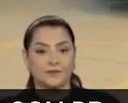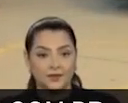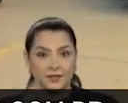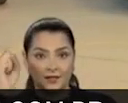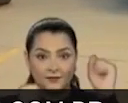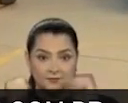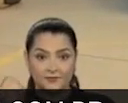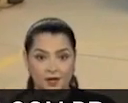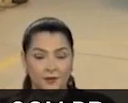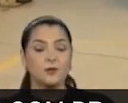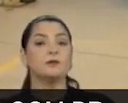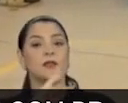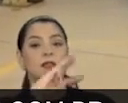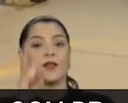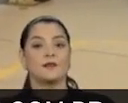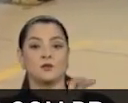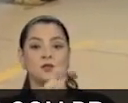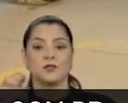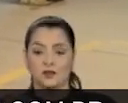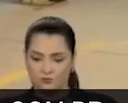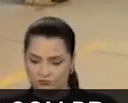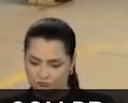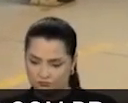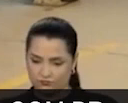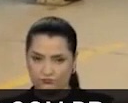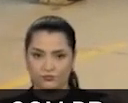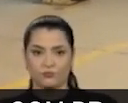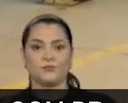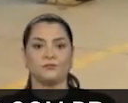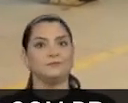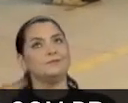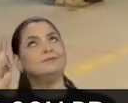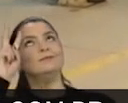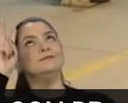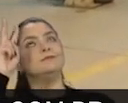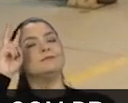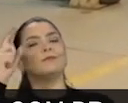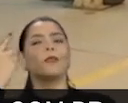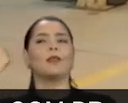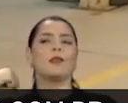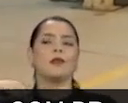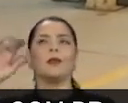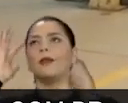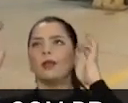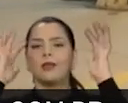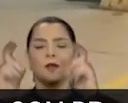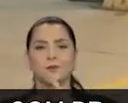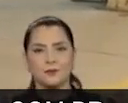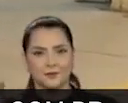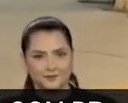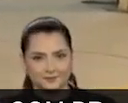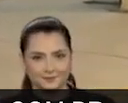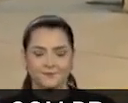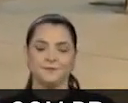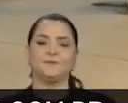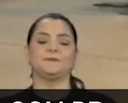como esta, cerca de 3.500 metros quadrados, mexe com a memória afetiva e imaginário de muita gente.